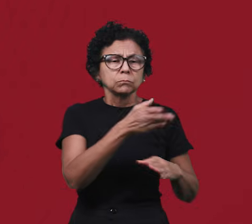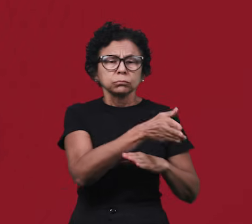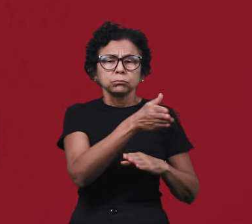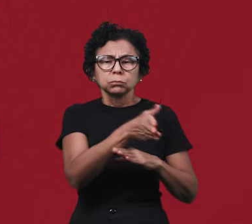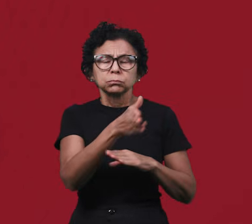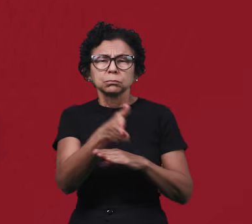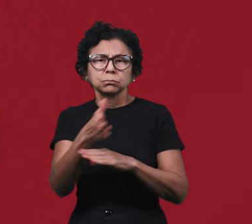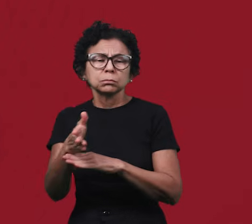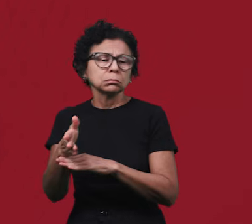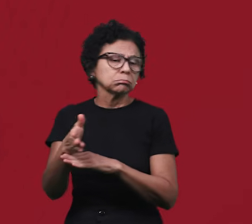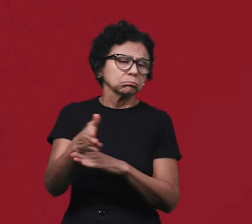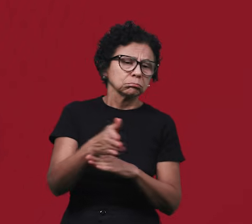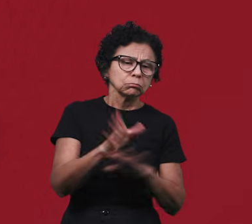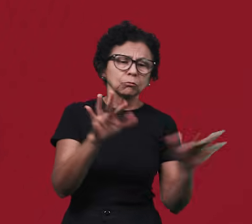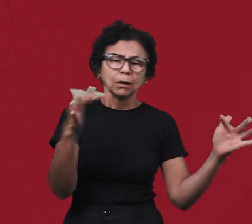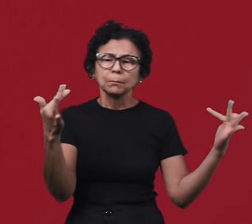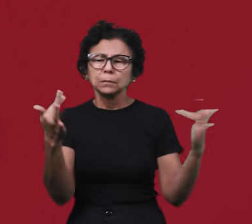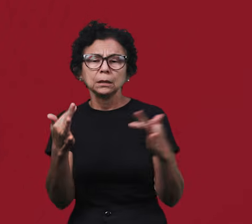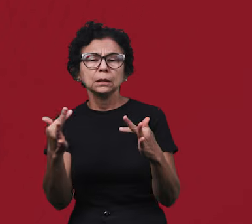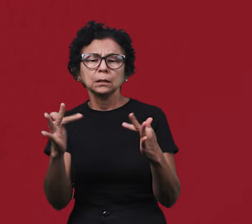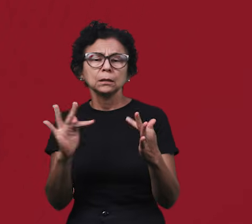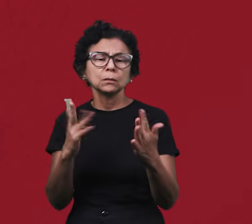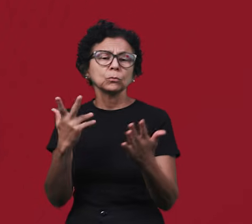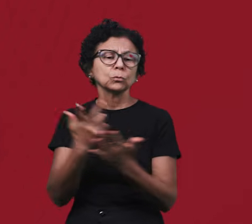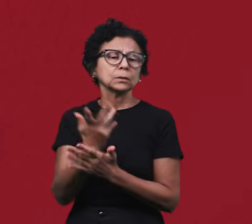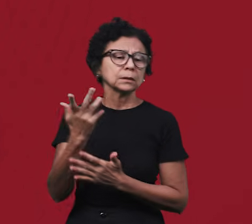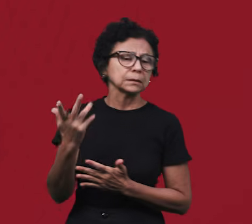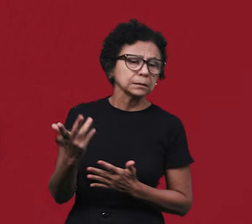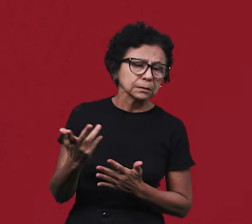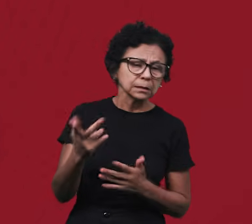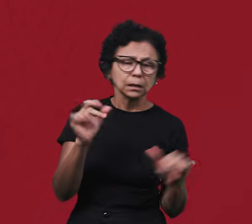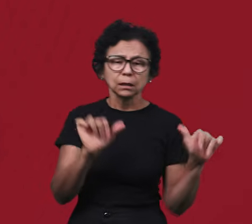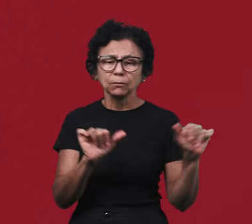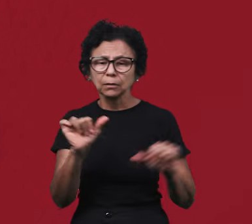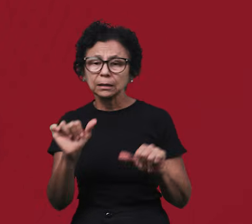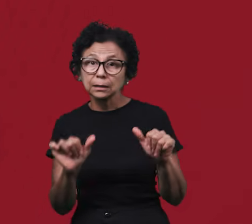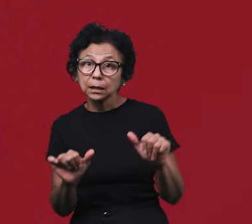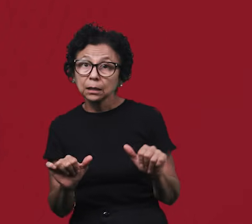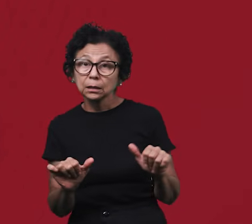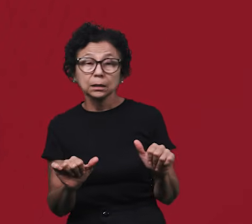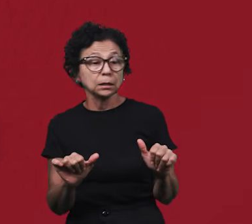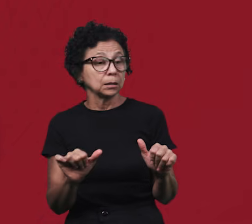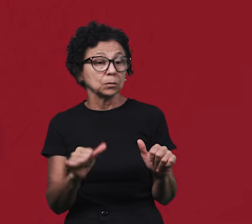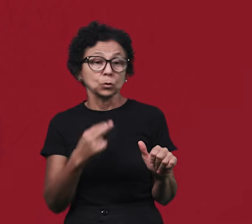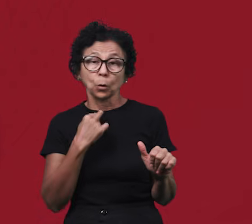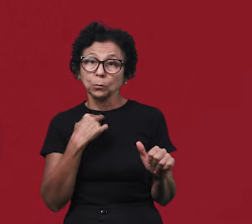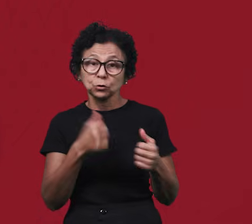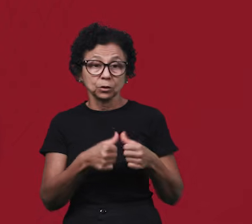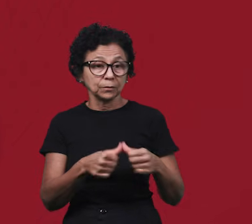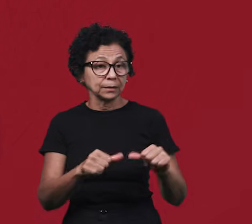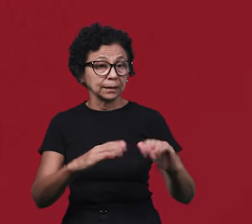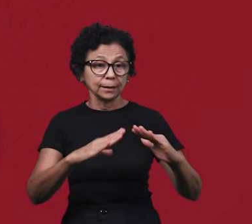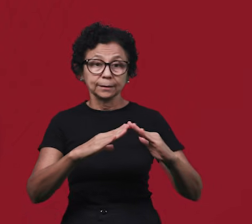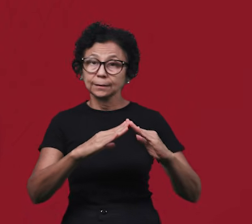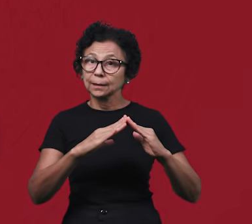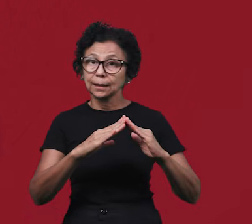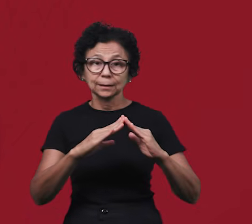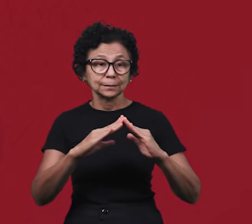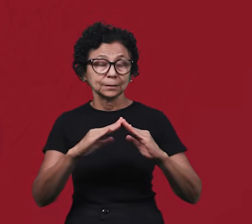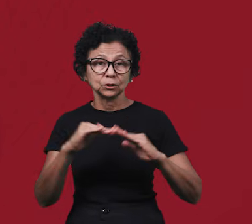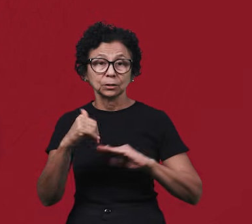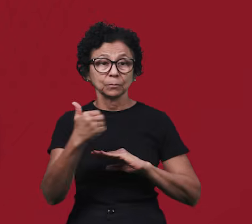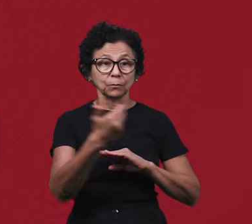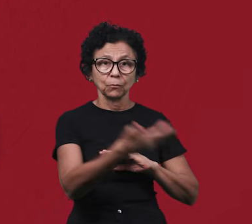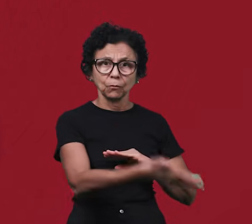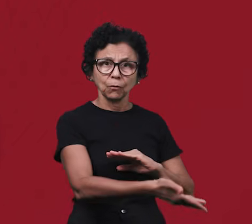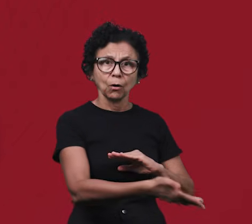irmãos, ver o que estava acontecendo, e vimos que muitos não puderam ficar nas suas casas. Tiveram que ser